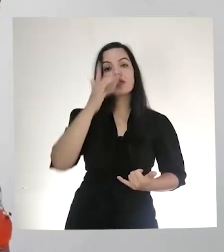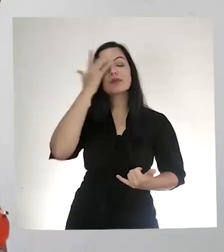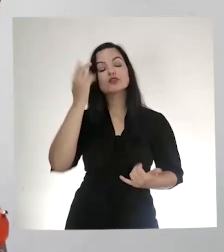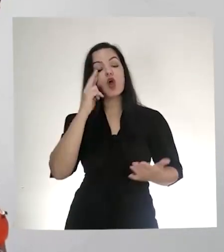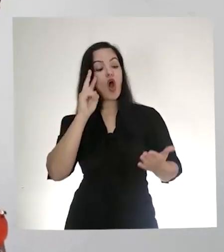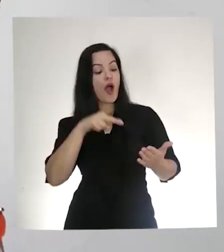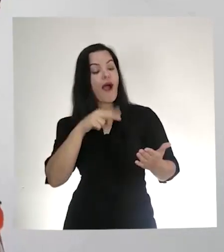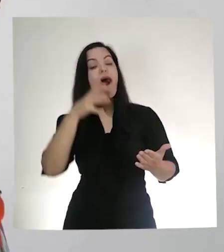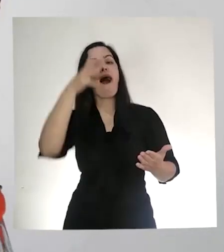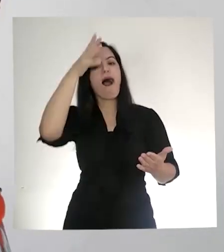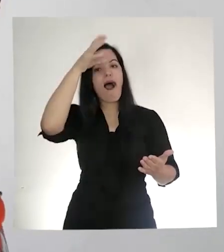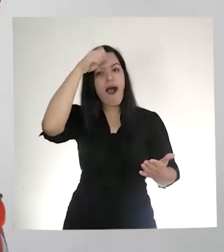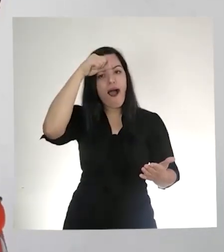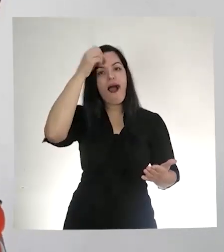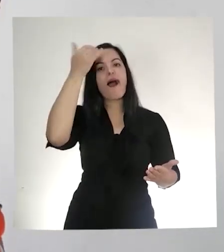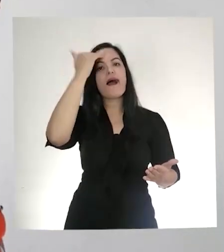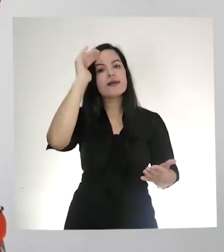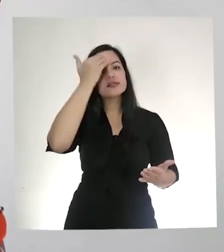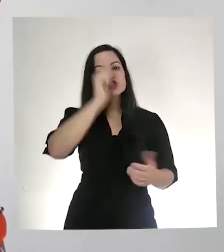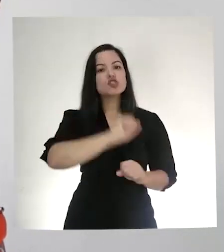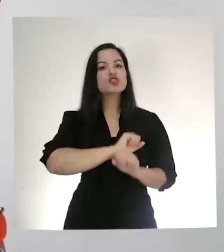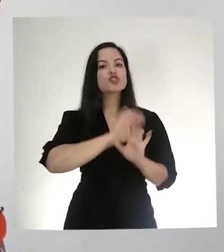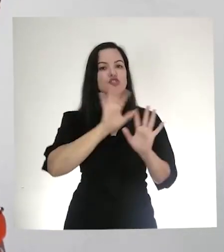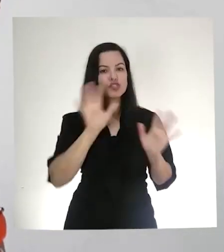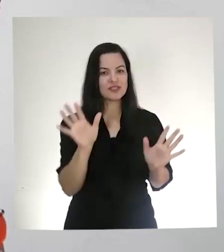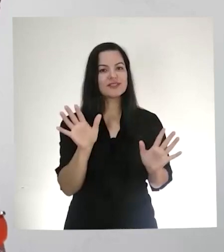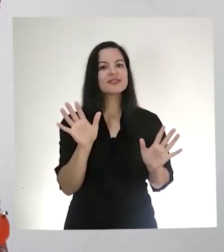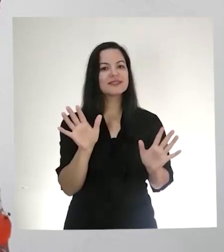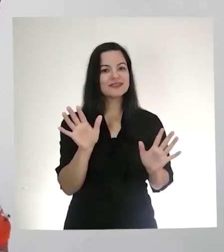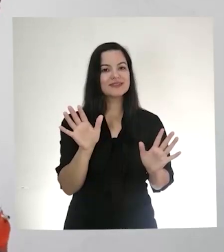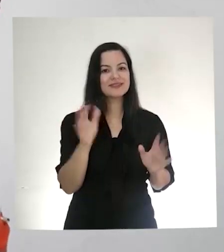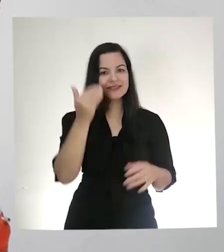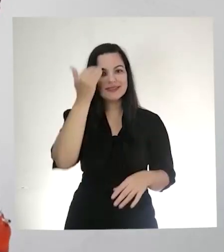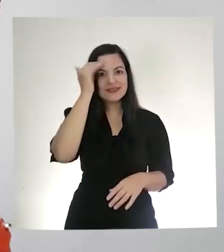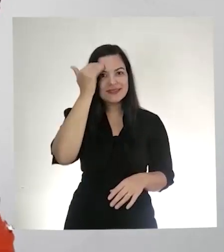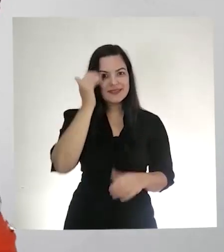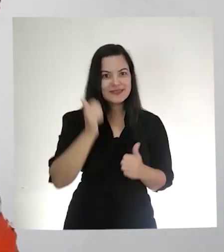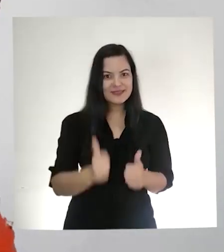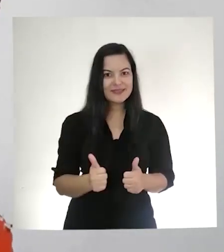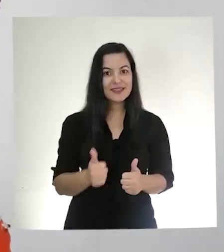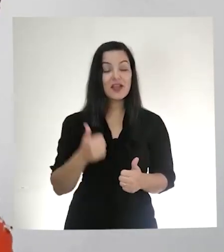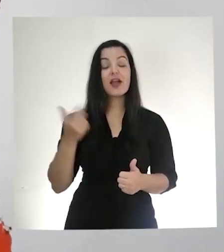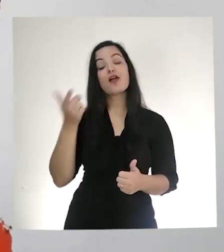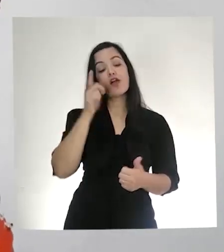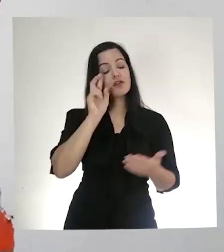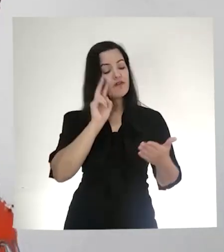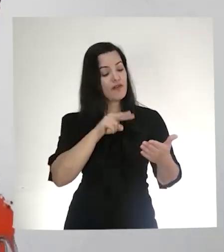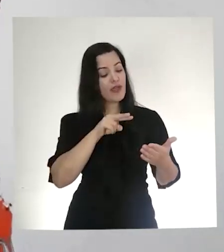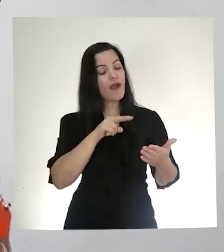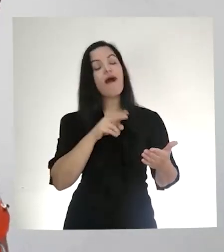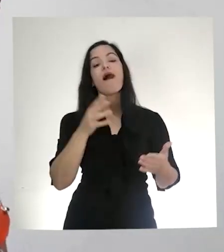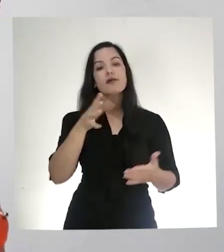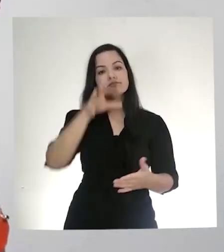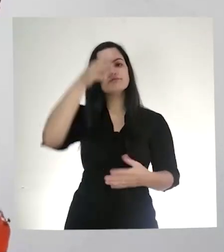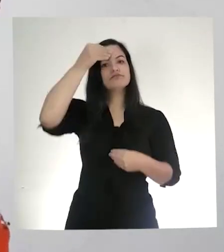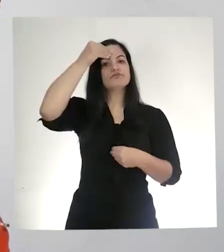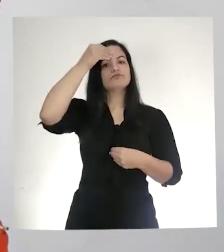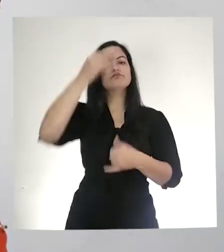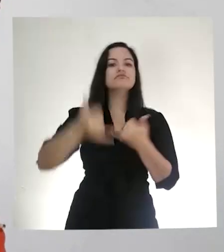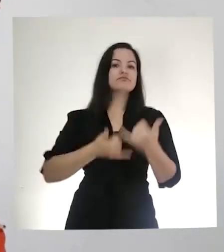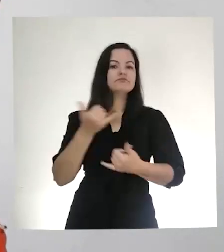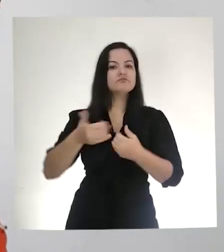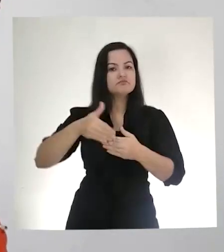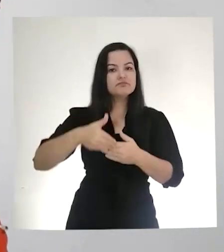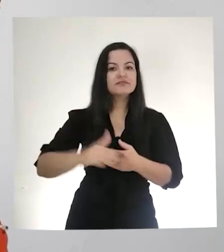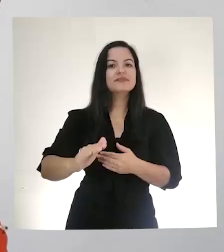outras pessoas, quando lerem o nosso almanaque, conseguirem brincar a partir de tudo isso que